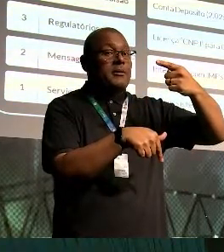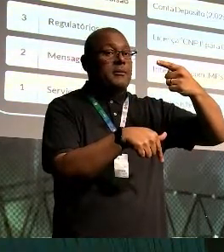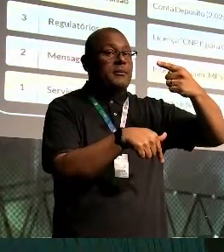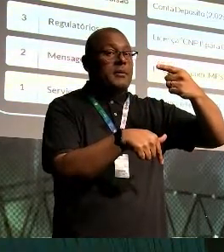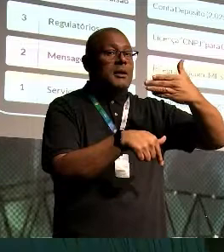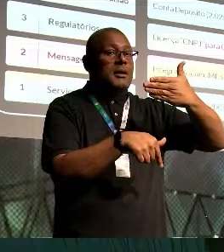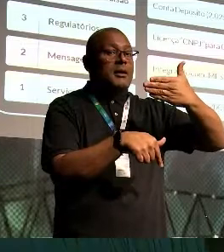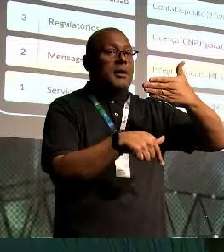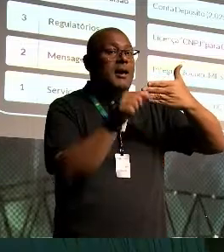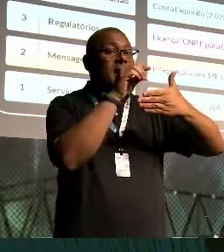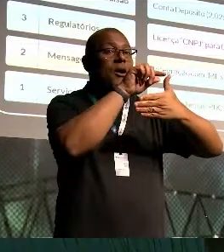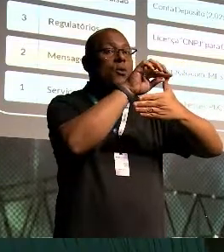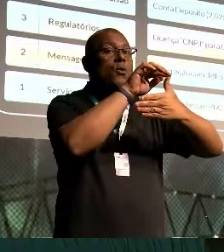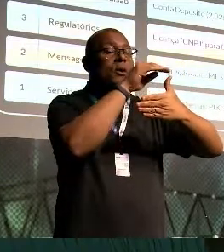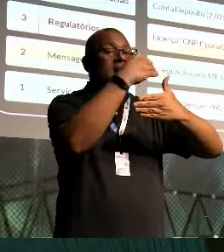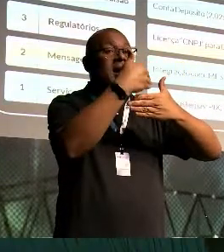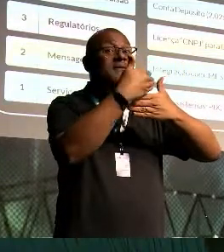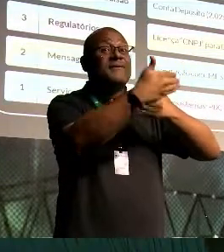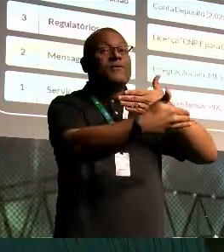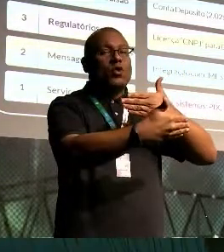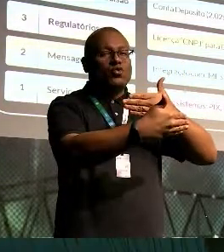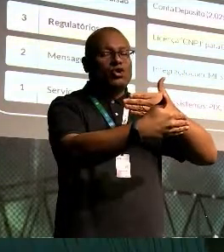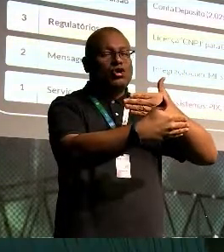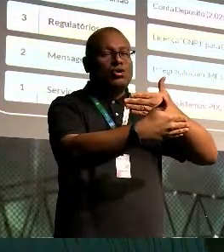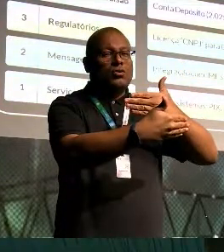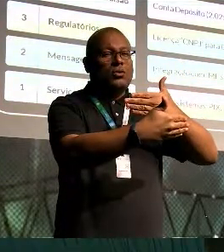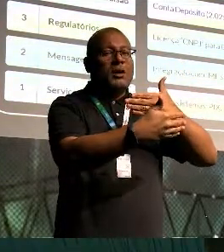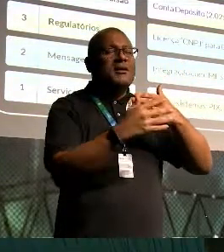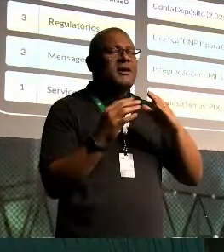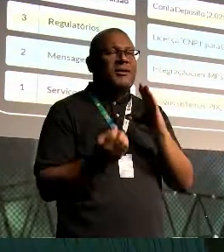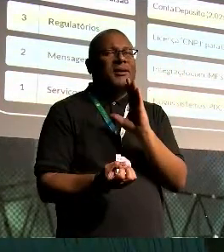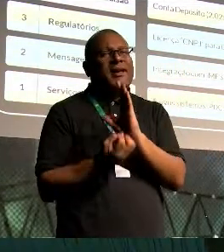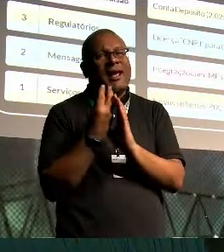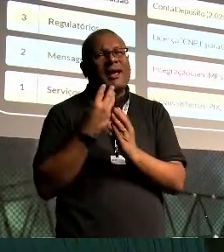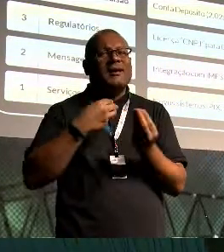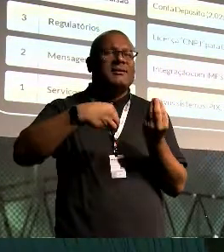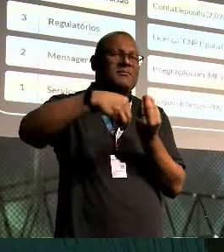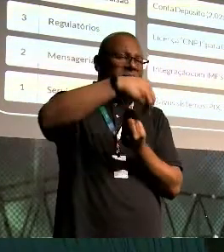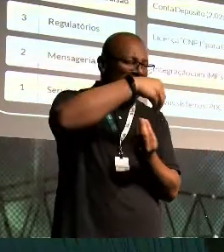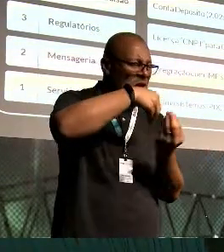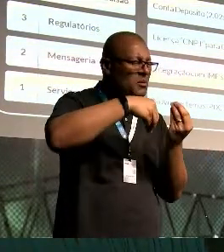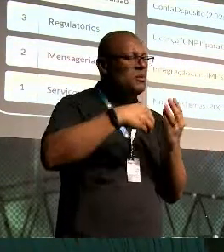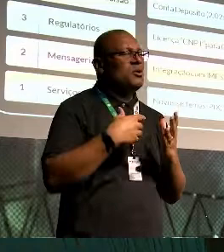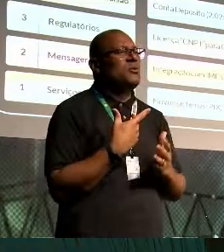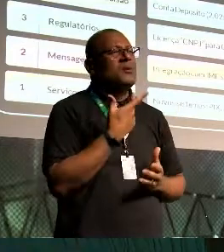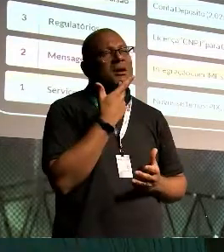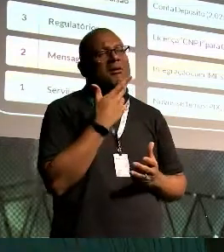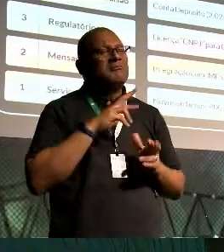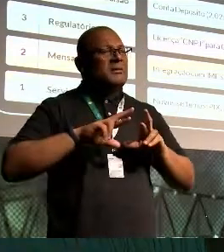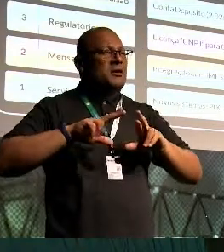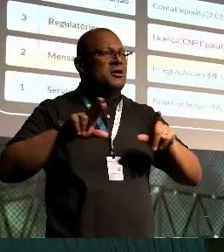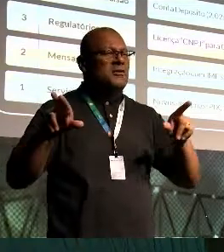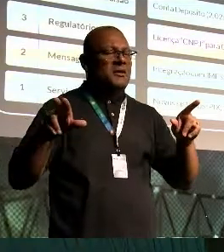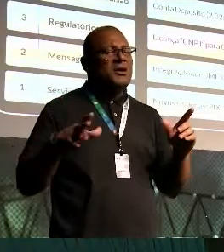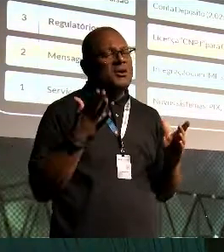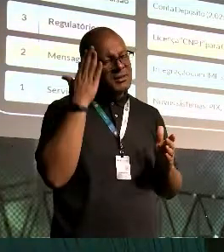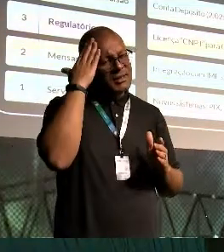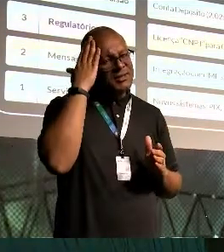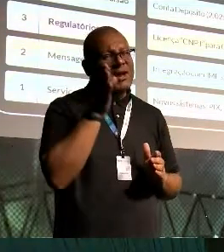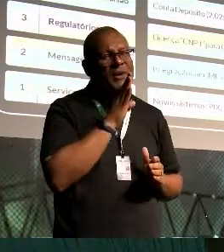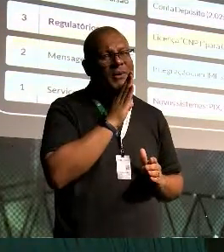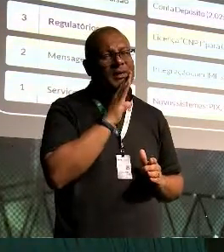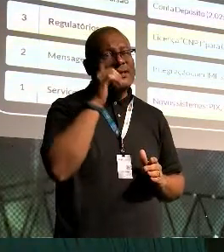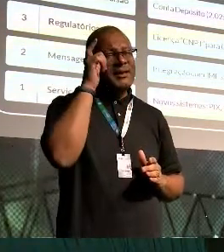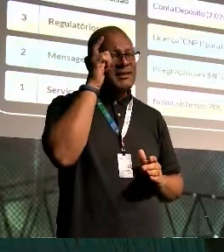front. E antes de falar de desenvolvimento híbrido ou nativo de aplicações, Server-Driven UI, que eu sei que muitos aqui